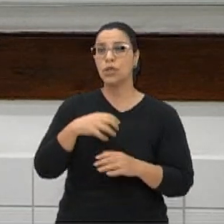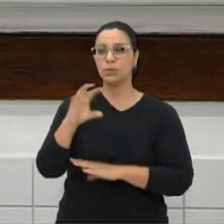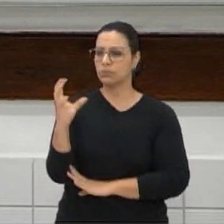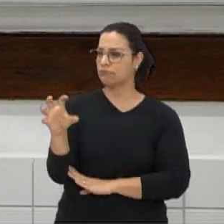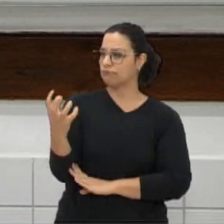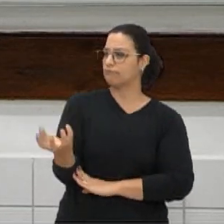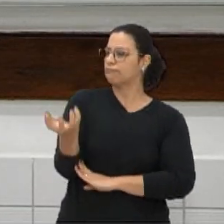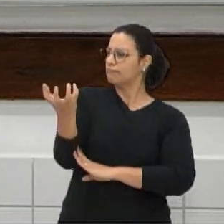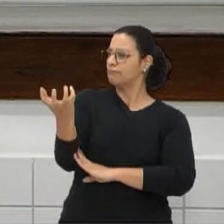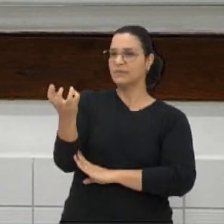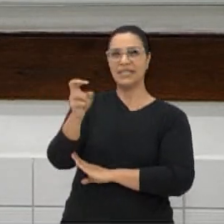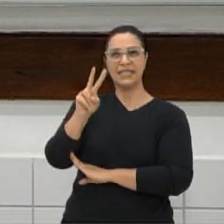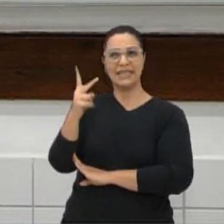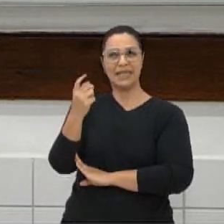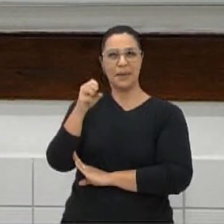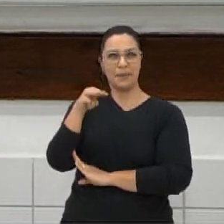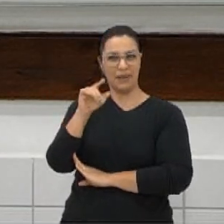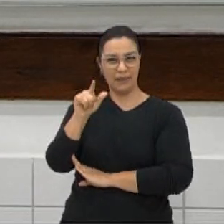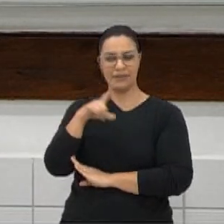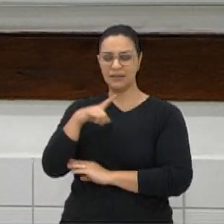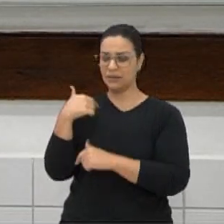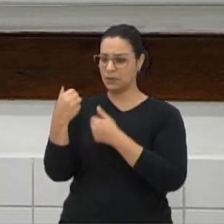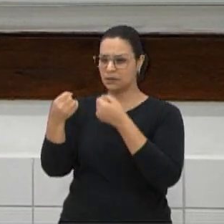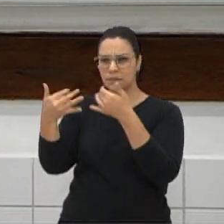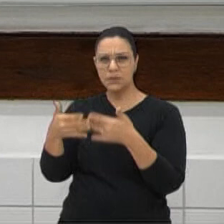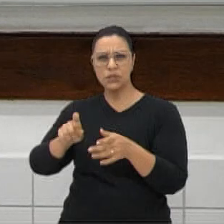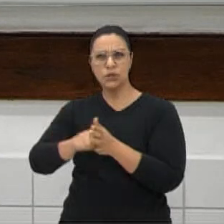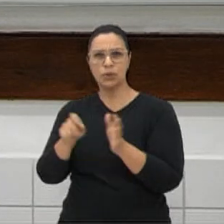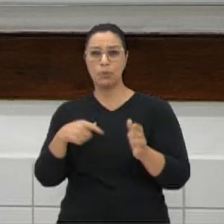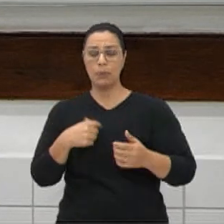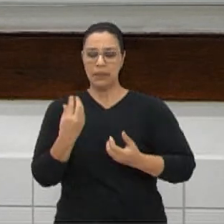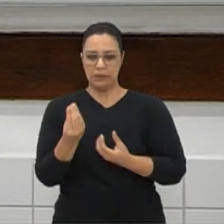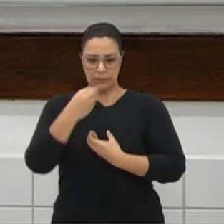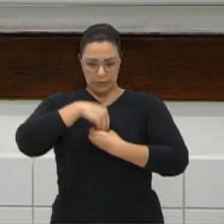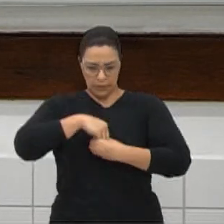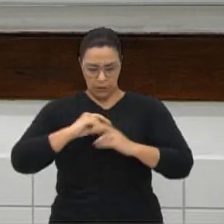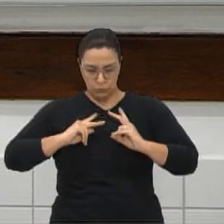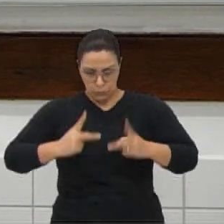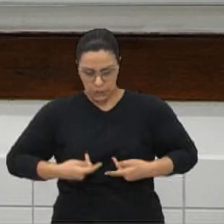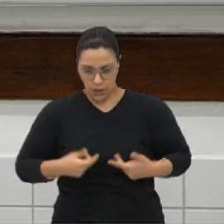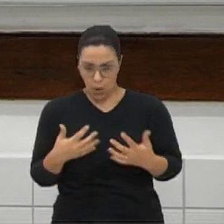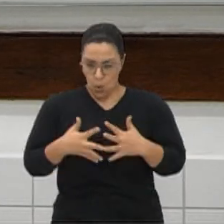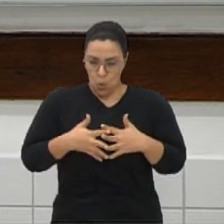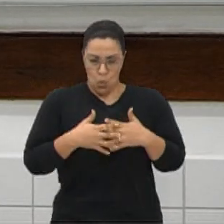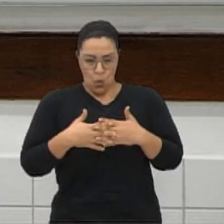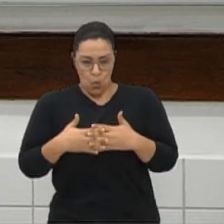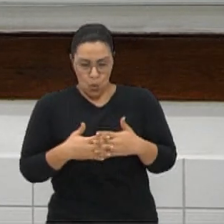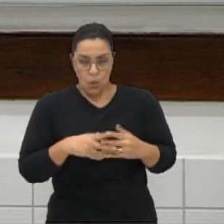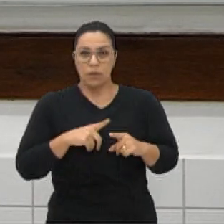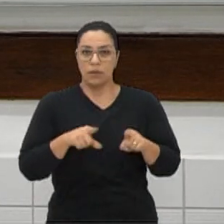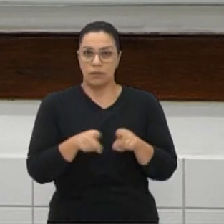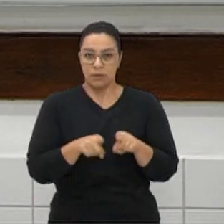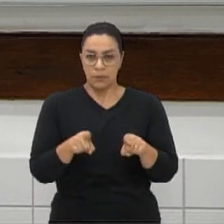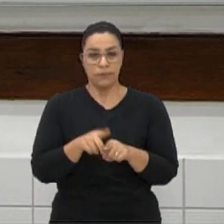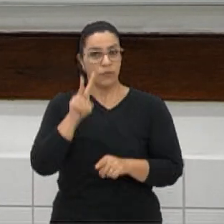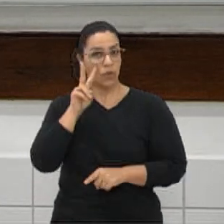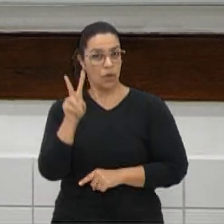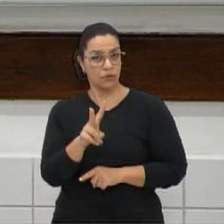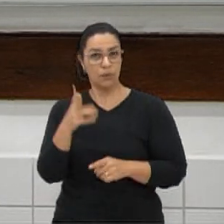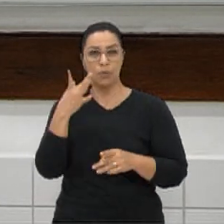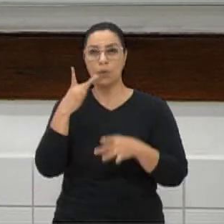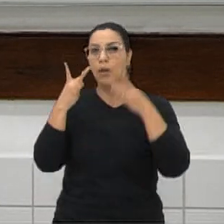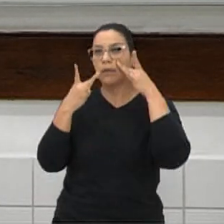por exemplo, uma peça maravilhosa que trabalha aquelas questões do conflito humano, né? E aí nós também vimos o